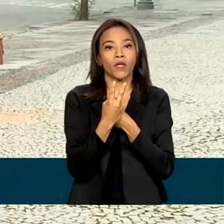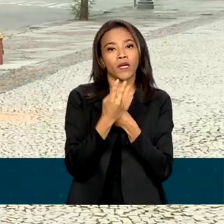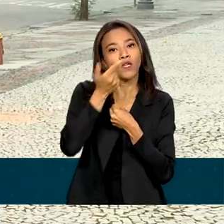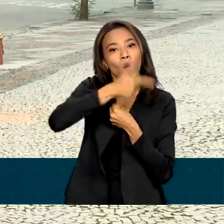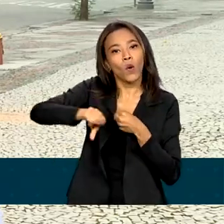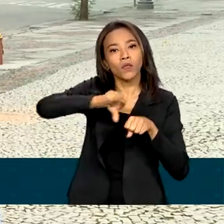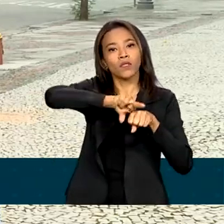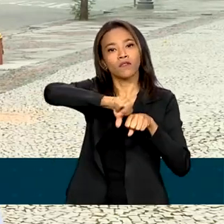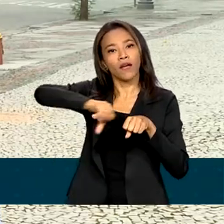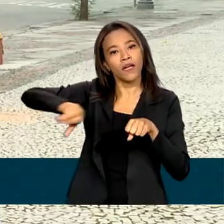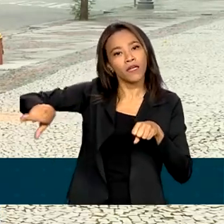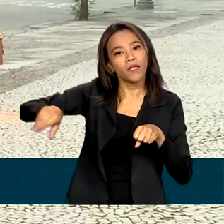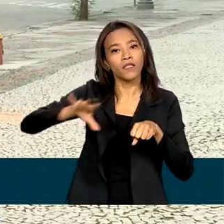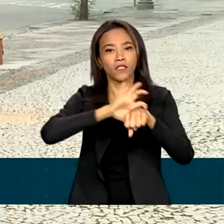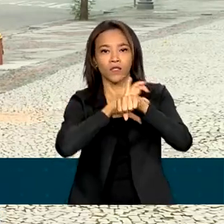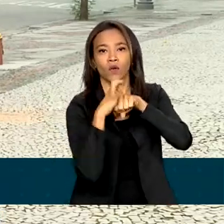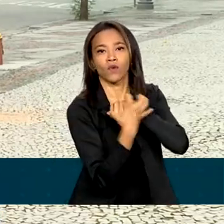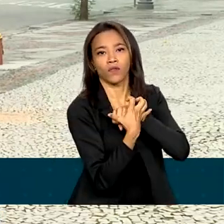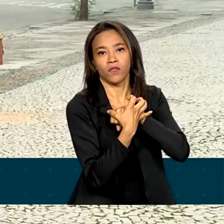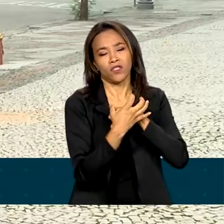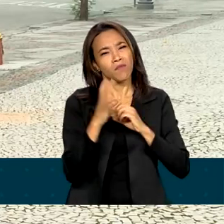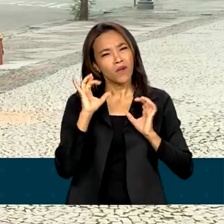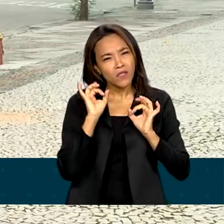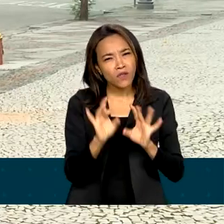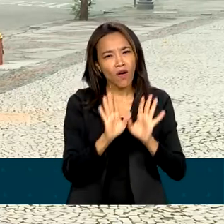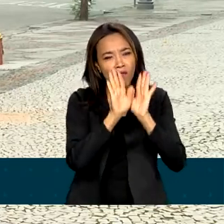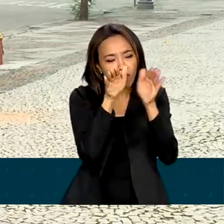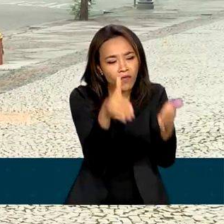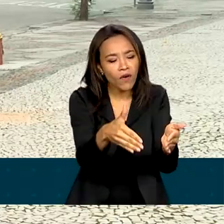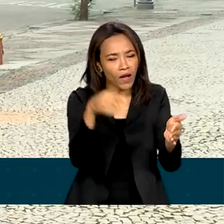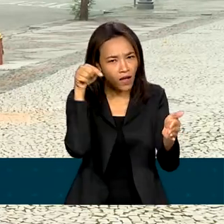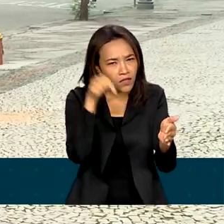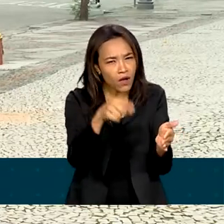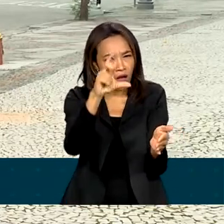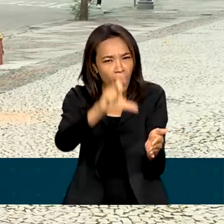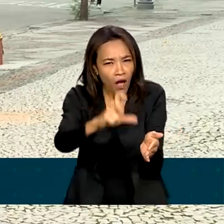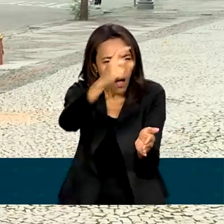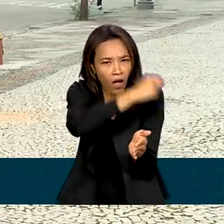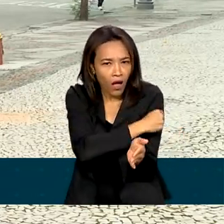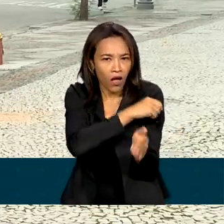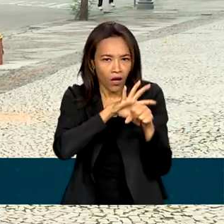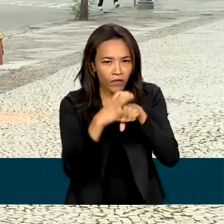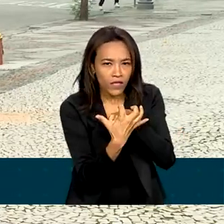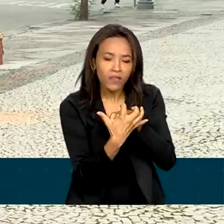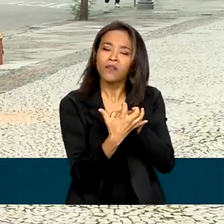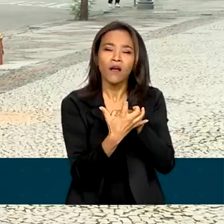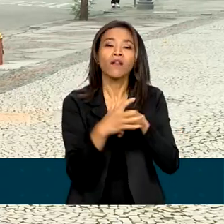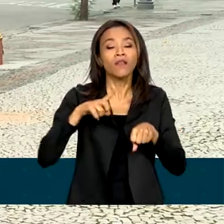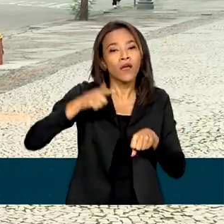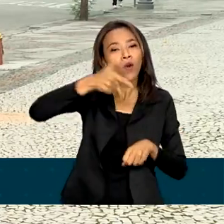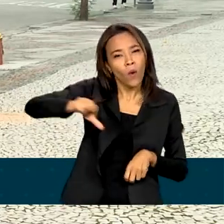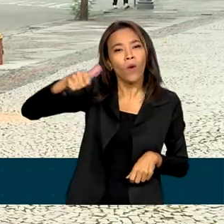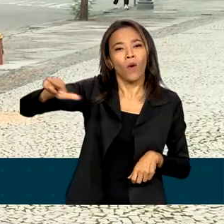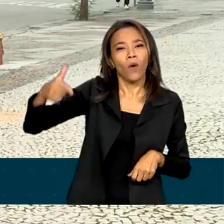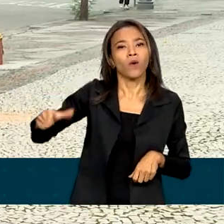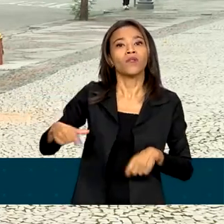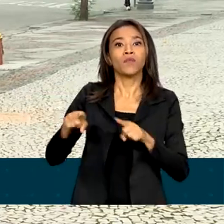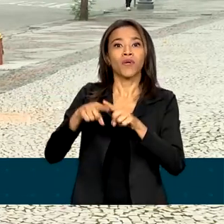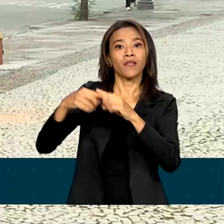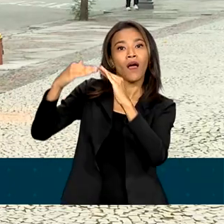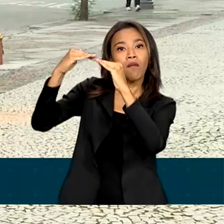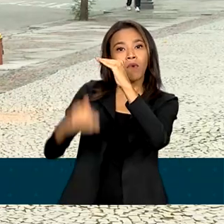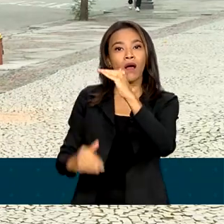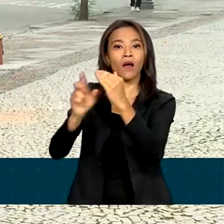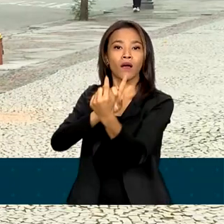coronavírus. Mas essa campanha não se restringe somente à vacinação contra a Covid, não, viu? Porque outras coberturas estão abaixo da meta.